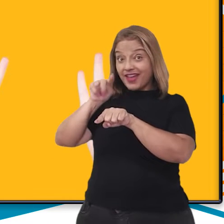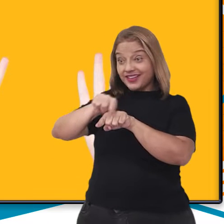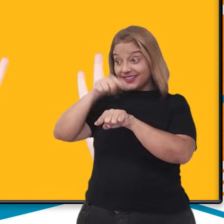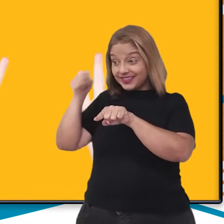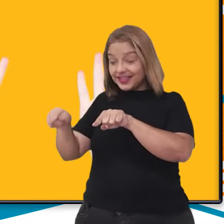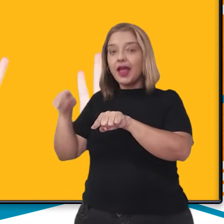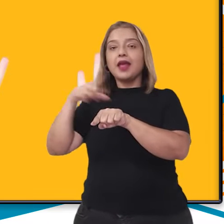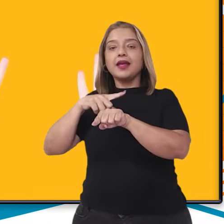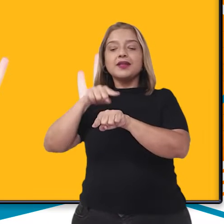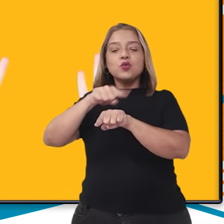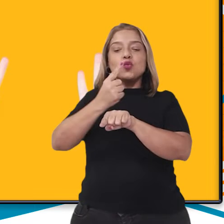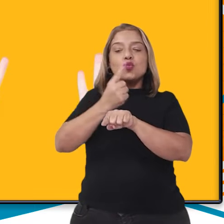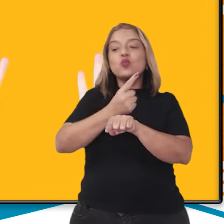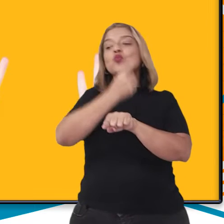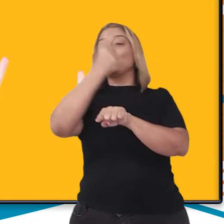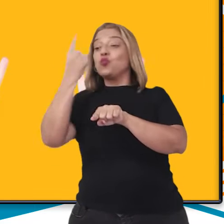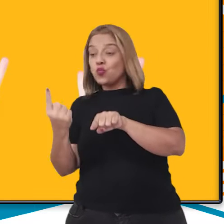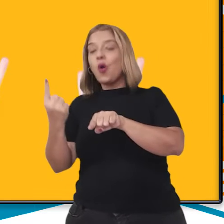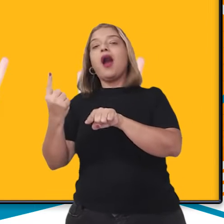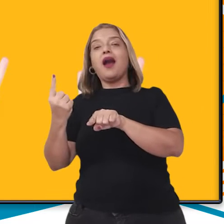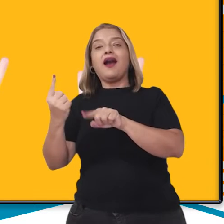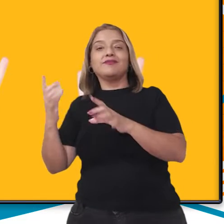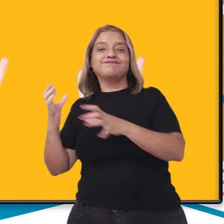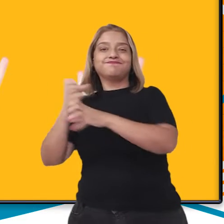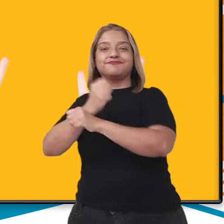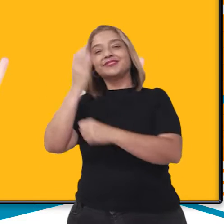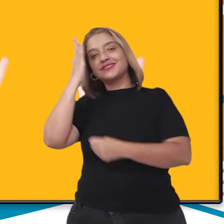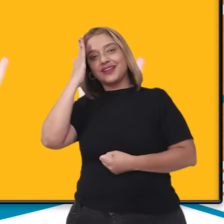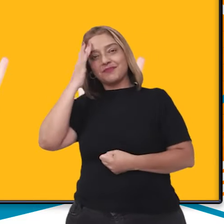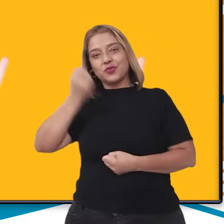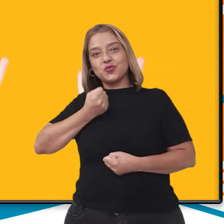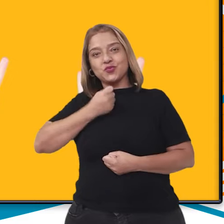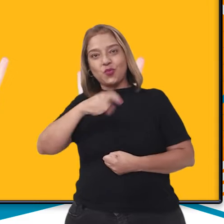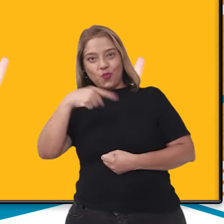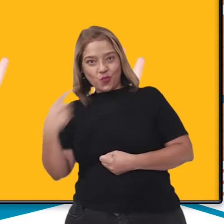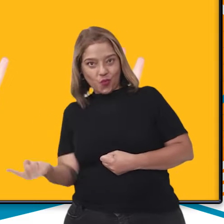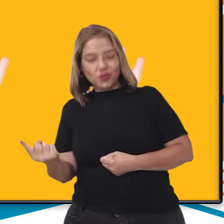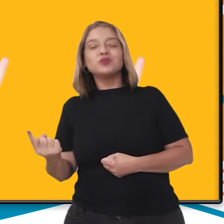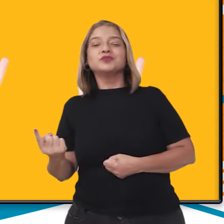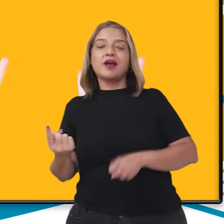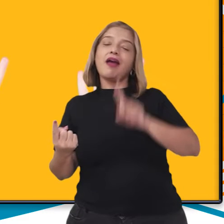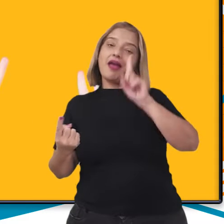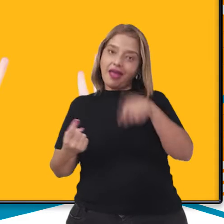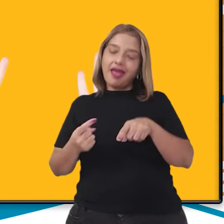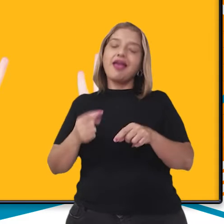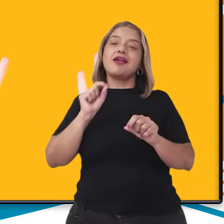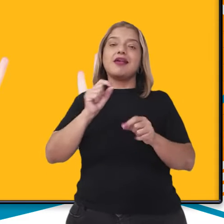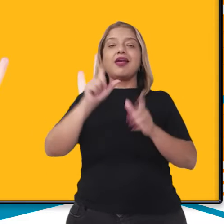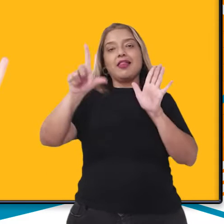uma unidade a mais do que o número anterior. Esta é a lei de